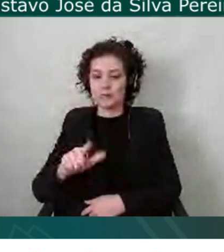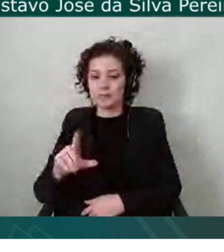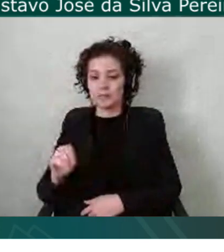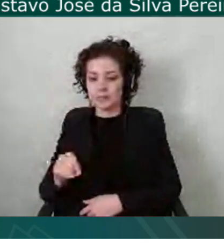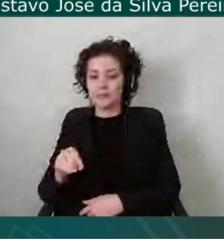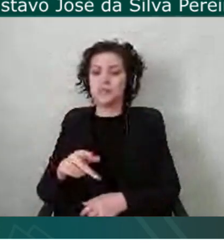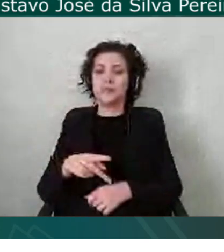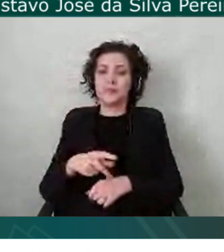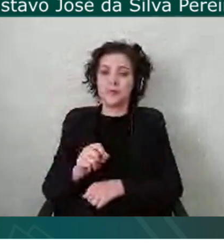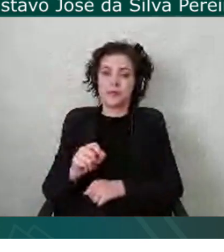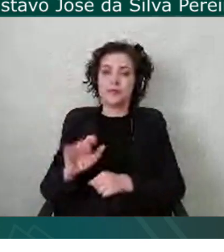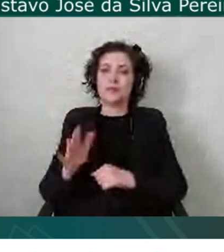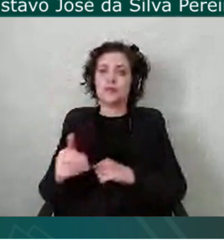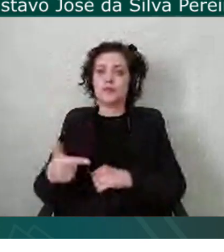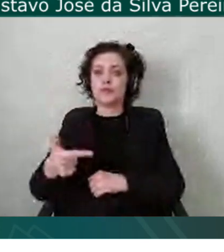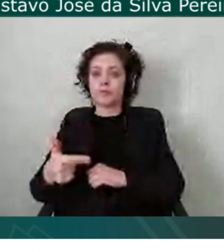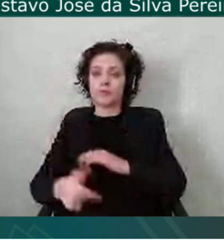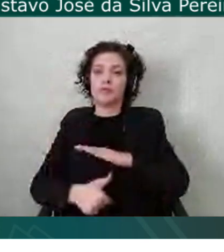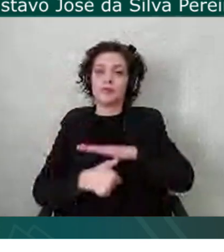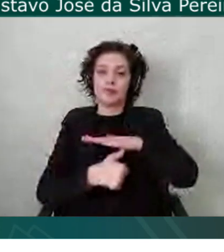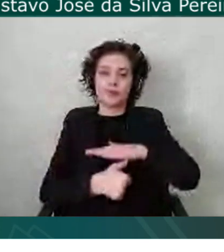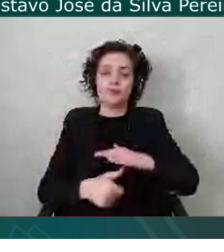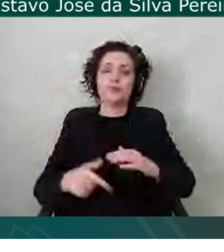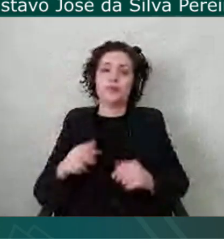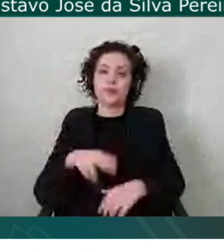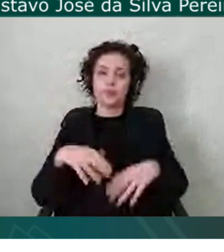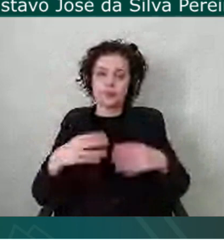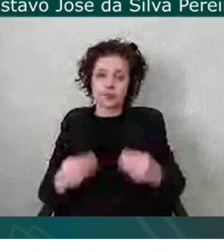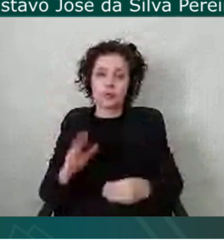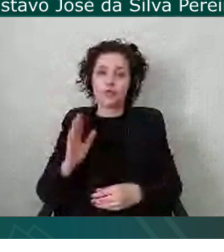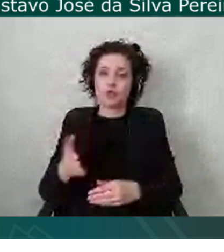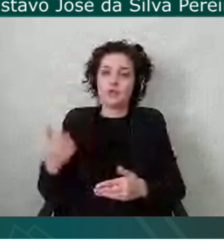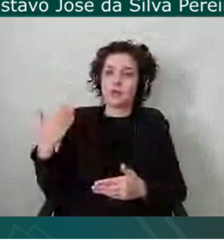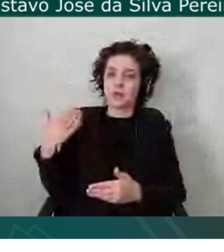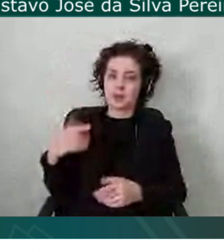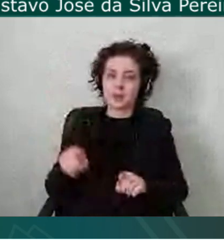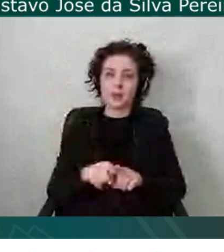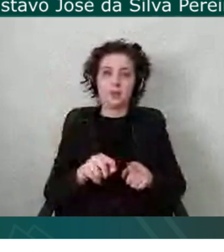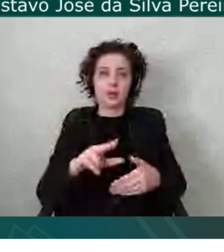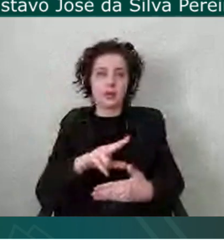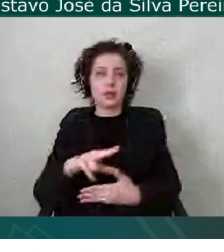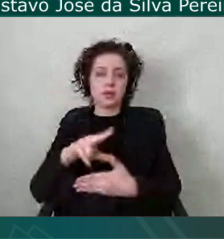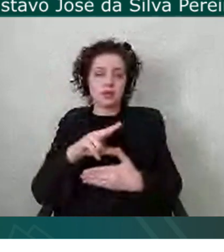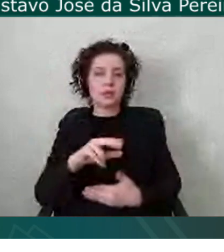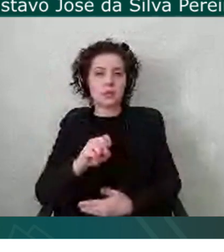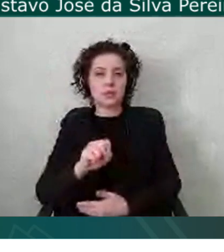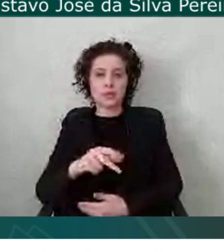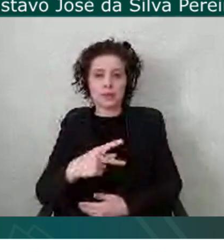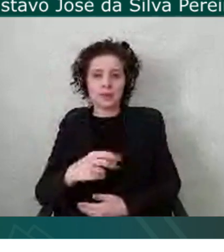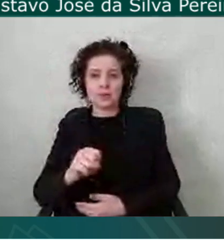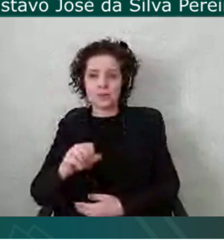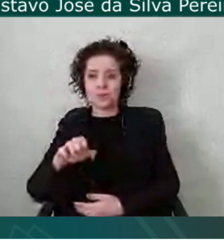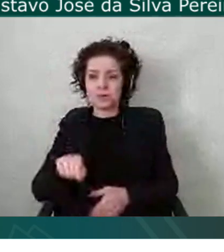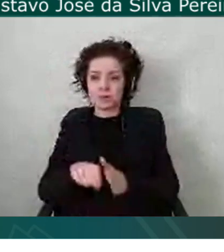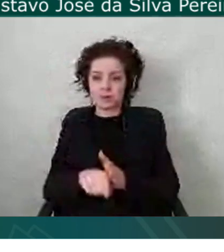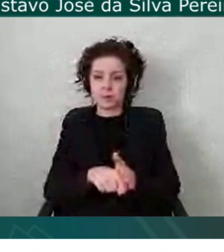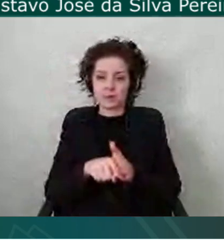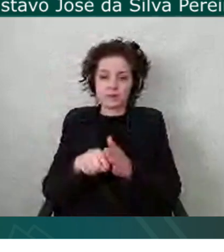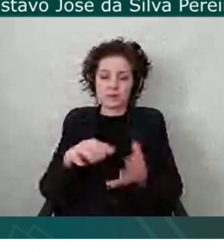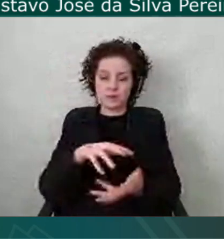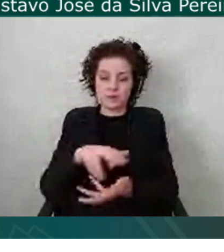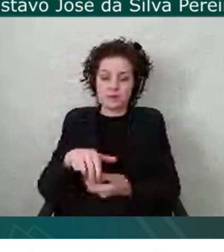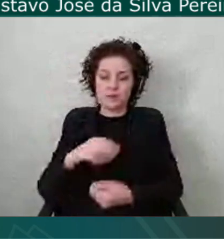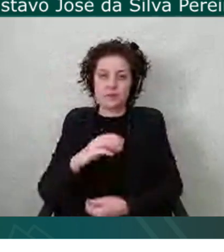da Unifesp, presidente do Instituto Latino-Americano de Sepsi, é pesquisador nível 1 do CNPq e